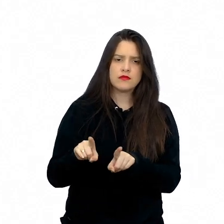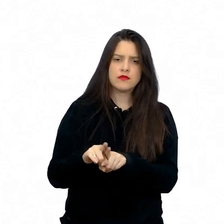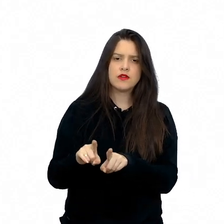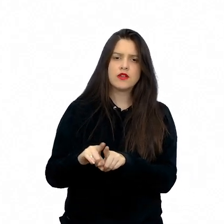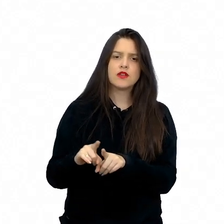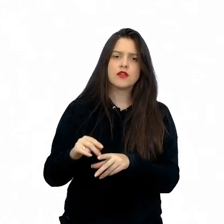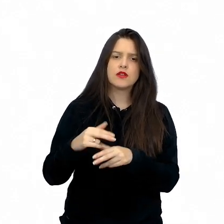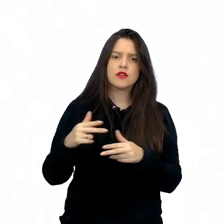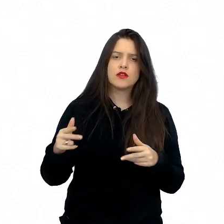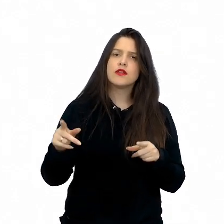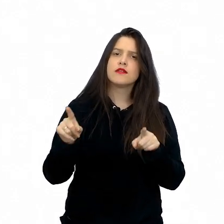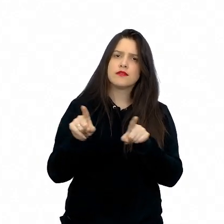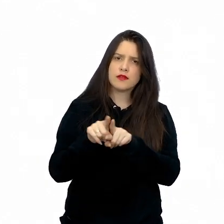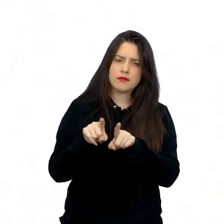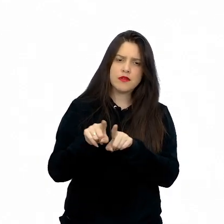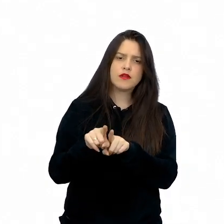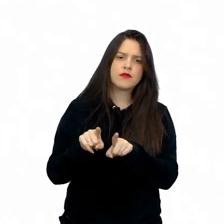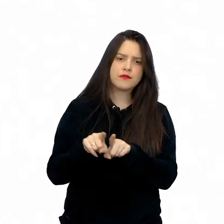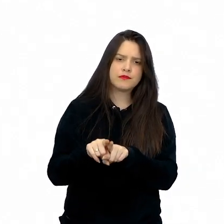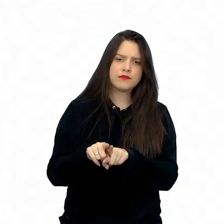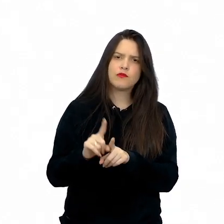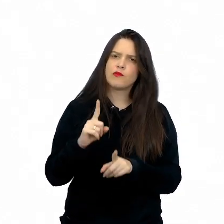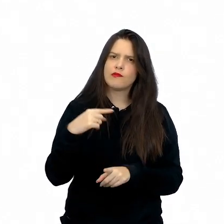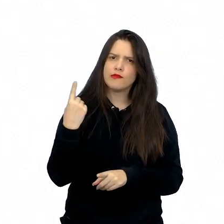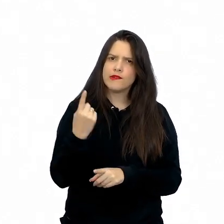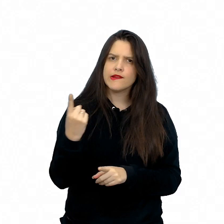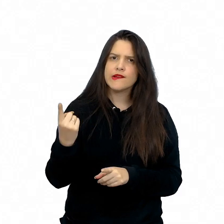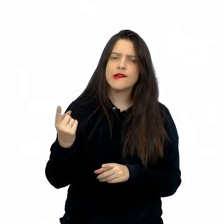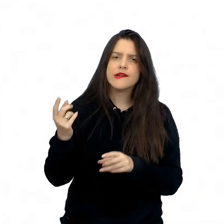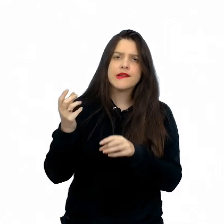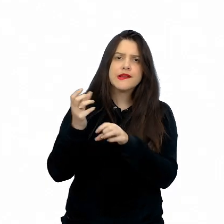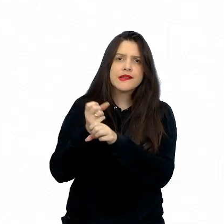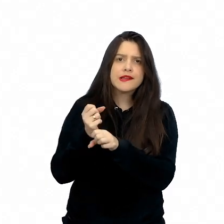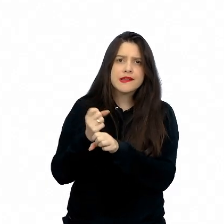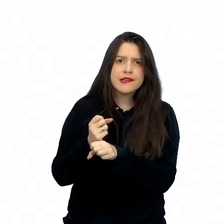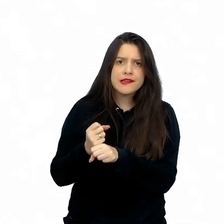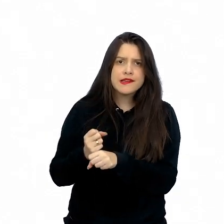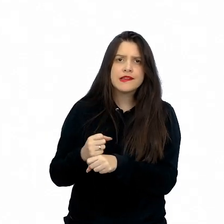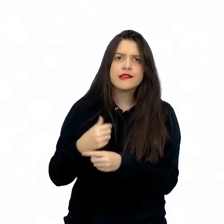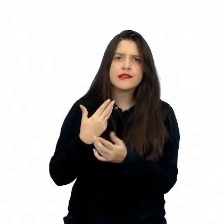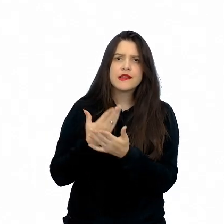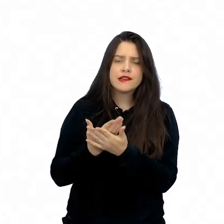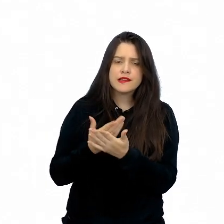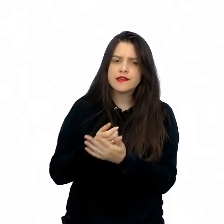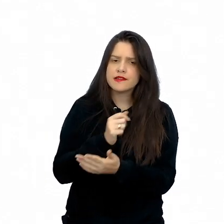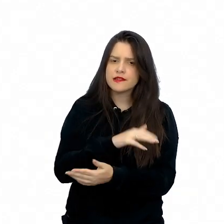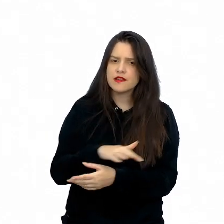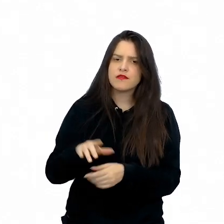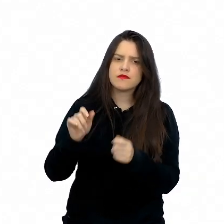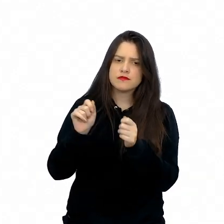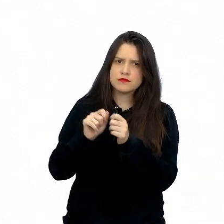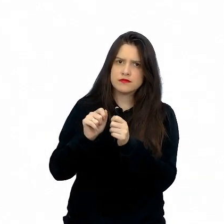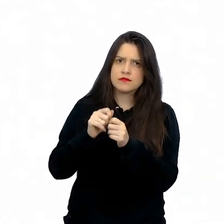um triângulo retângulo aí. Será que o nosso estudante vai conseguir?